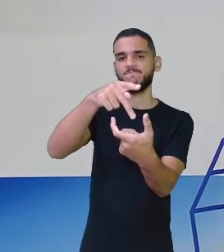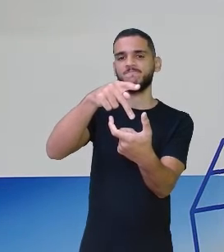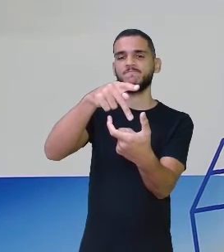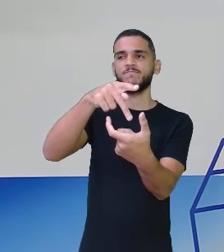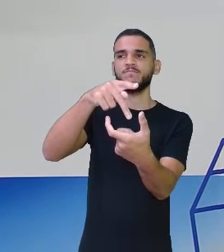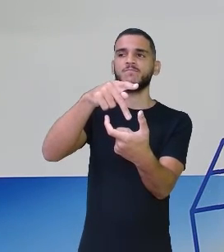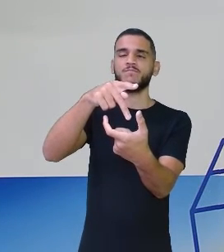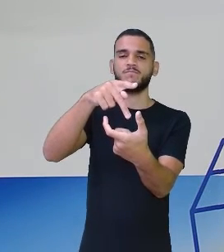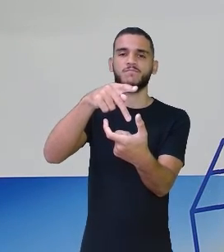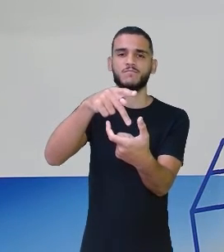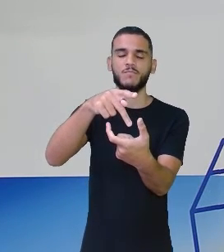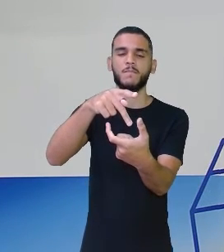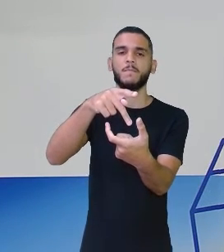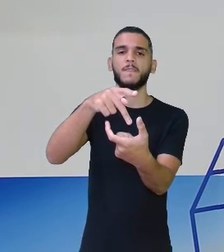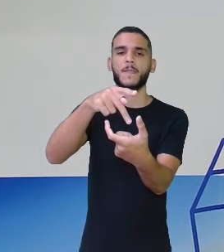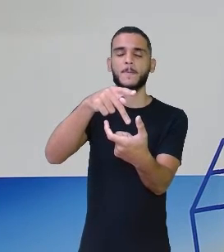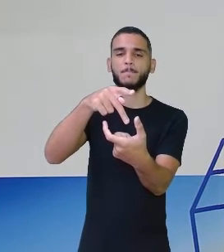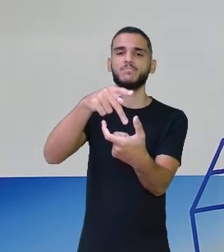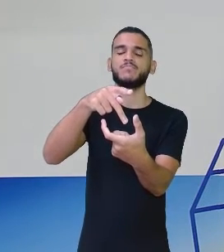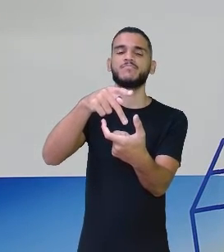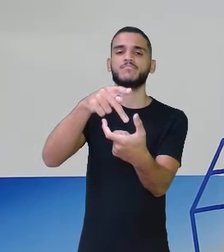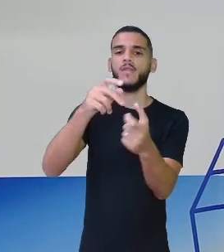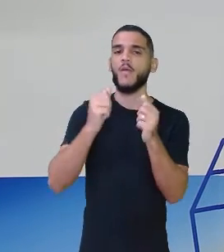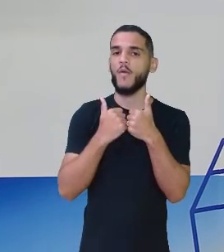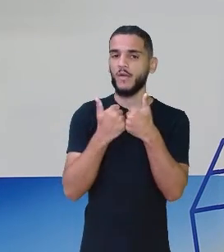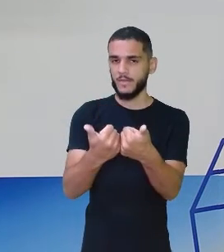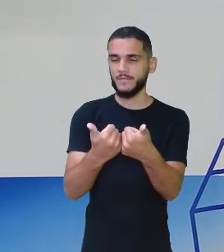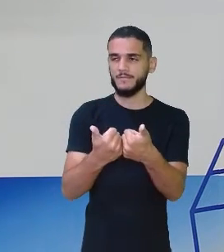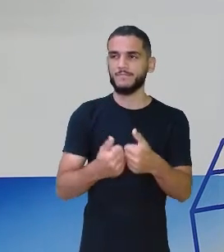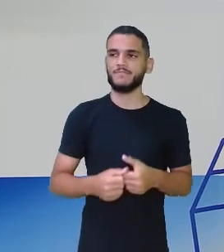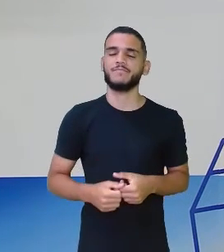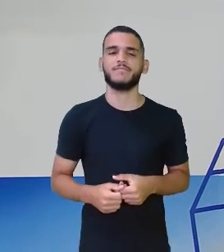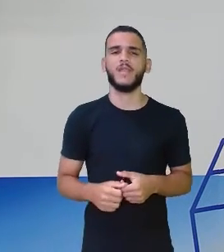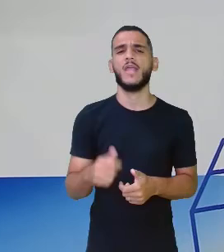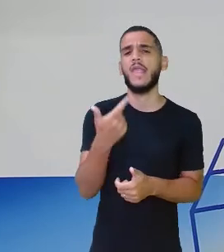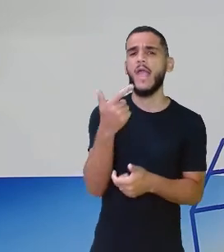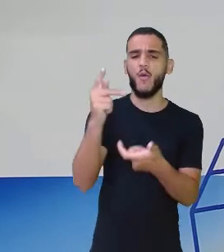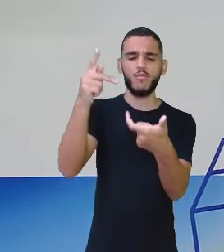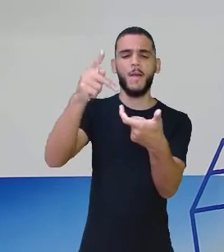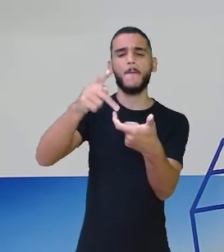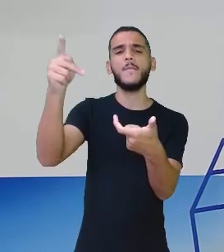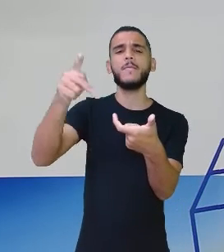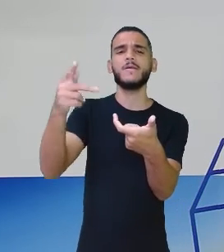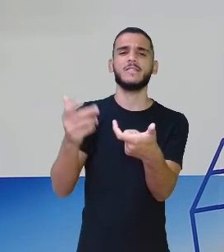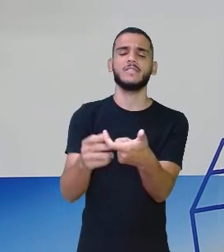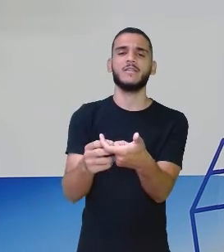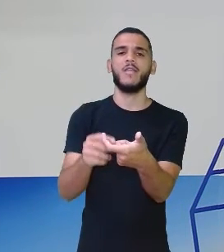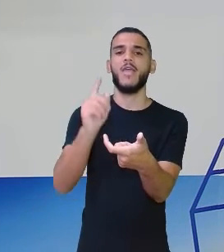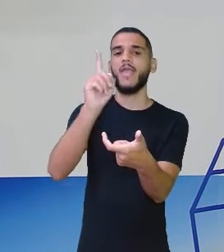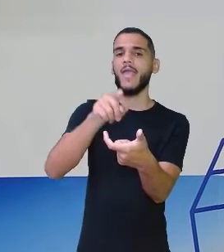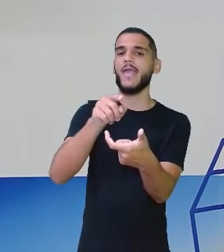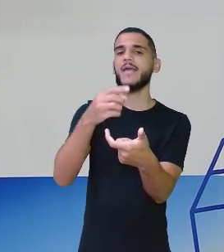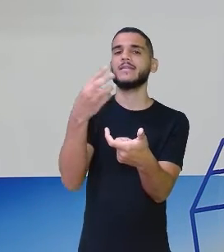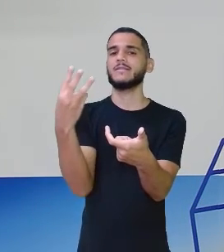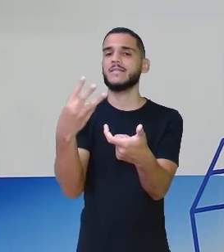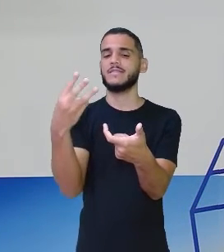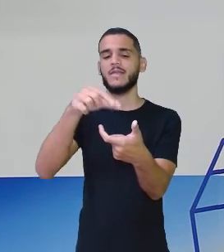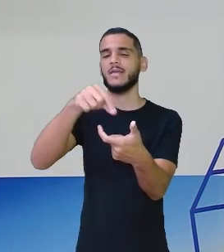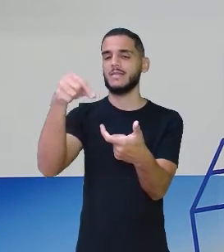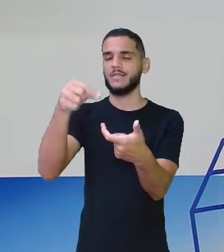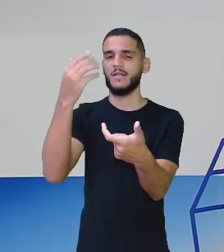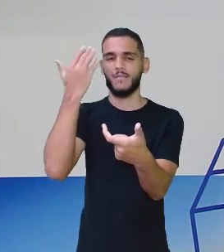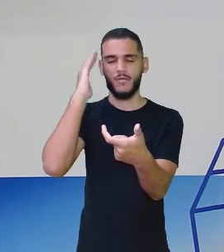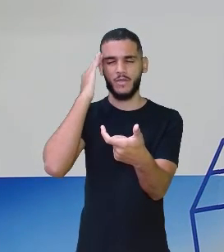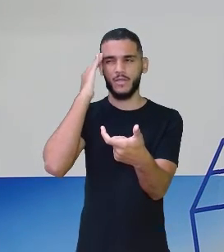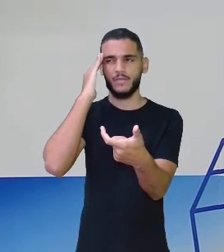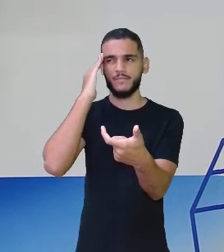de paroxítona. Beleza? E proparoxítona, a terceira. Tranquilo?